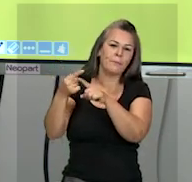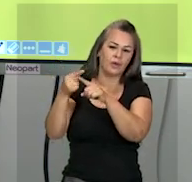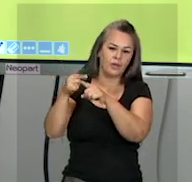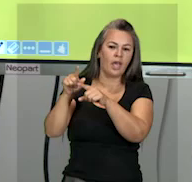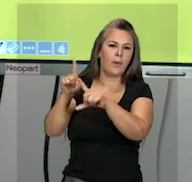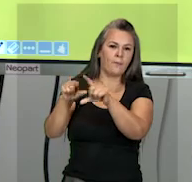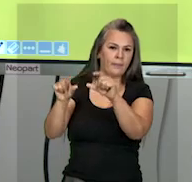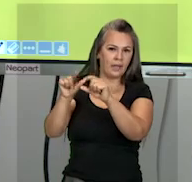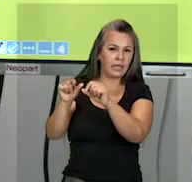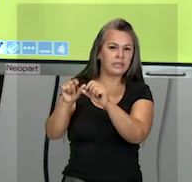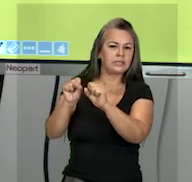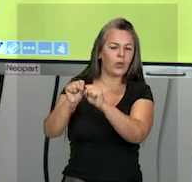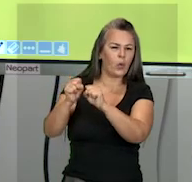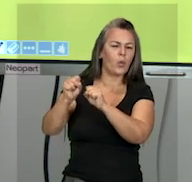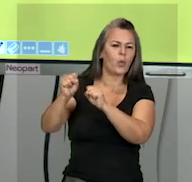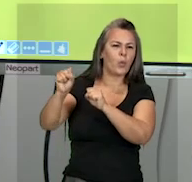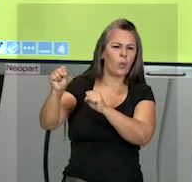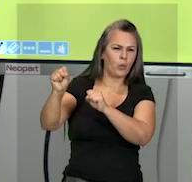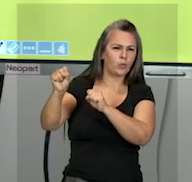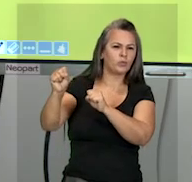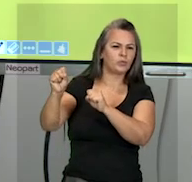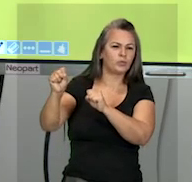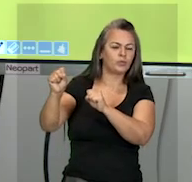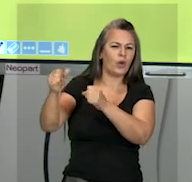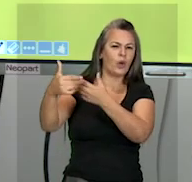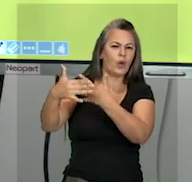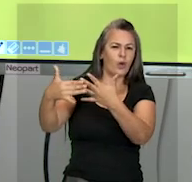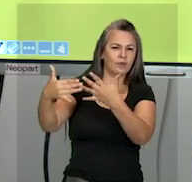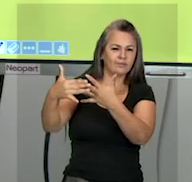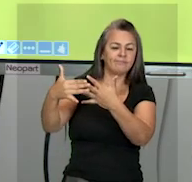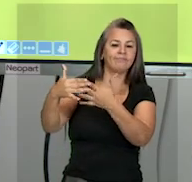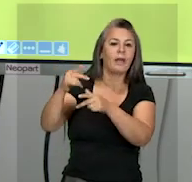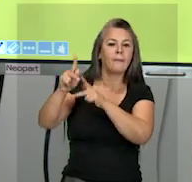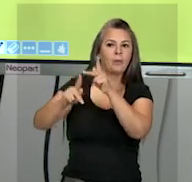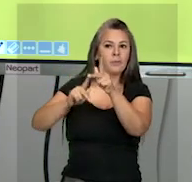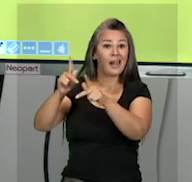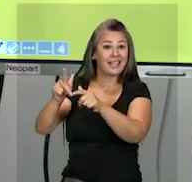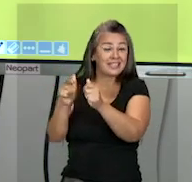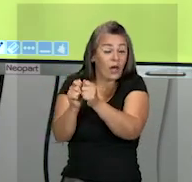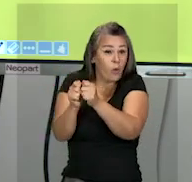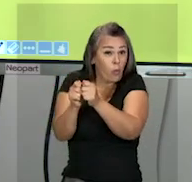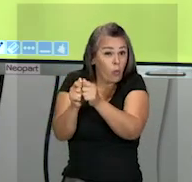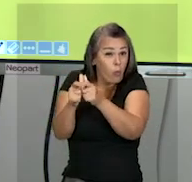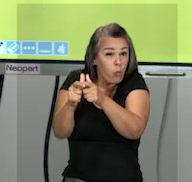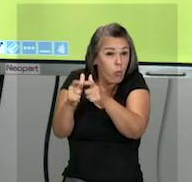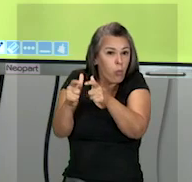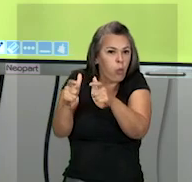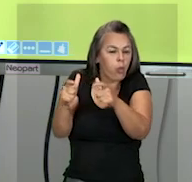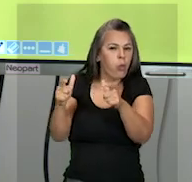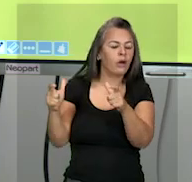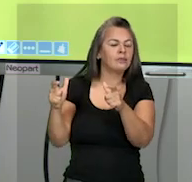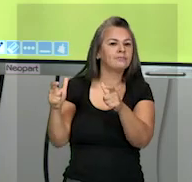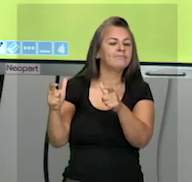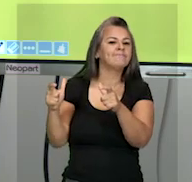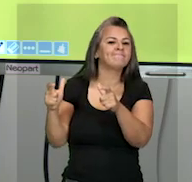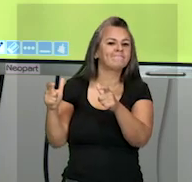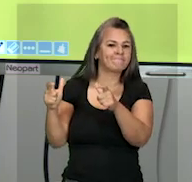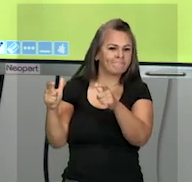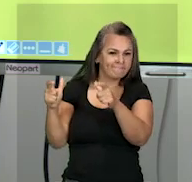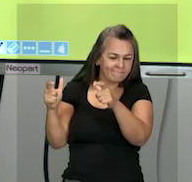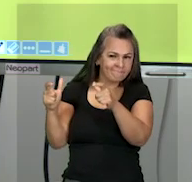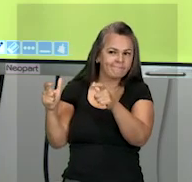muito demograficamente, né, quando eu falo demográfico é relativo à quantidade de pessoas, é relativo à população, na verdade. Embora o Japão